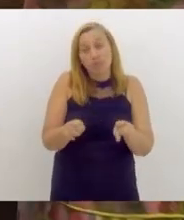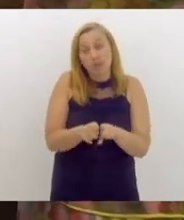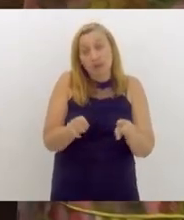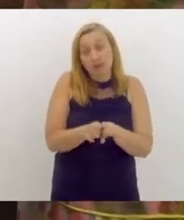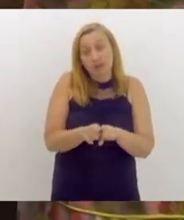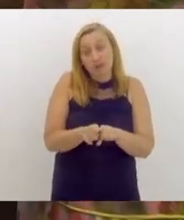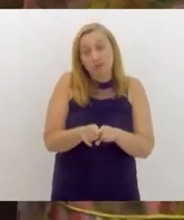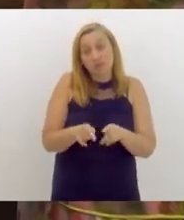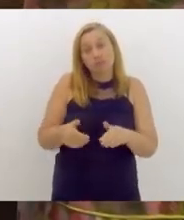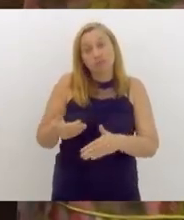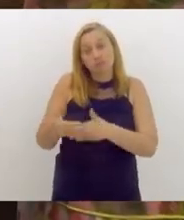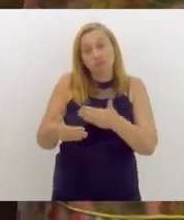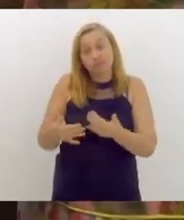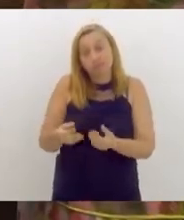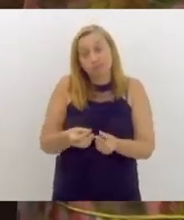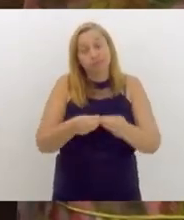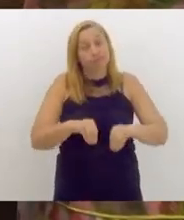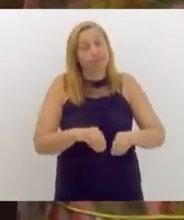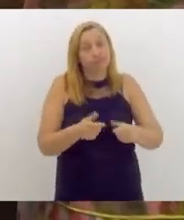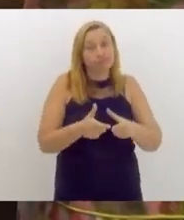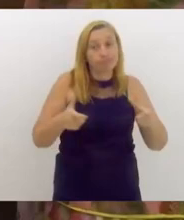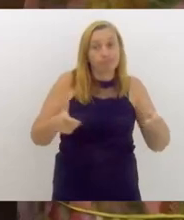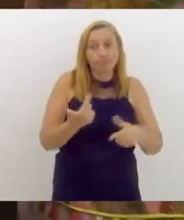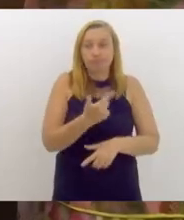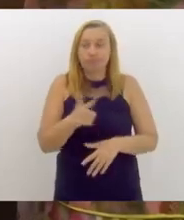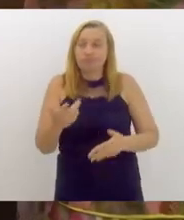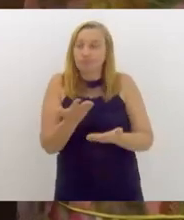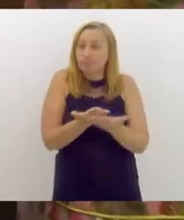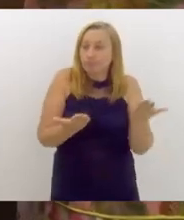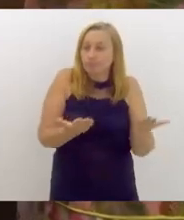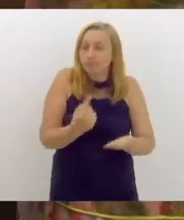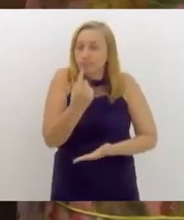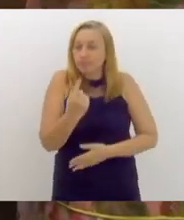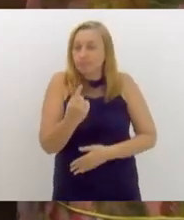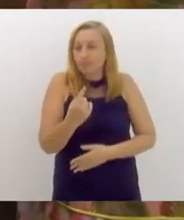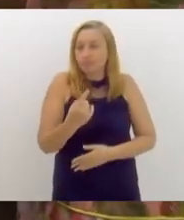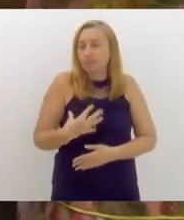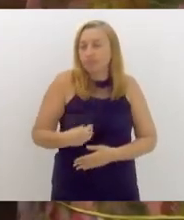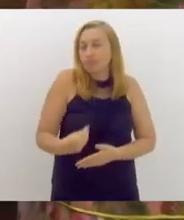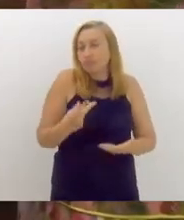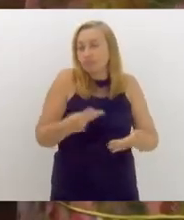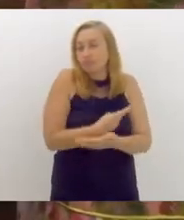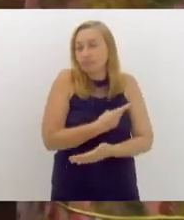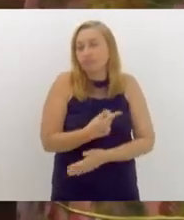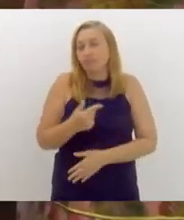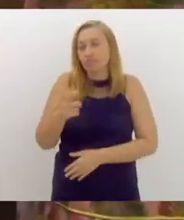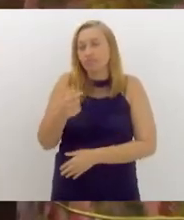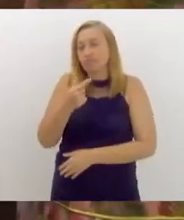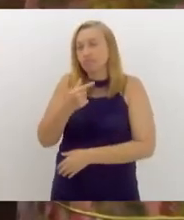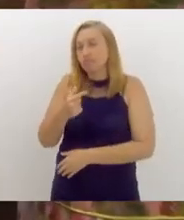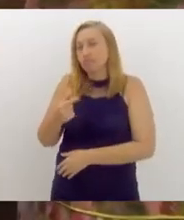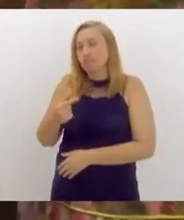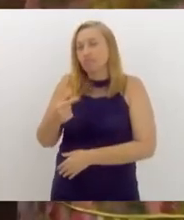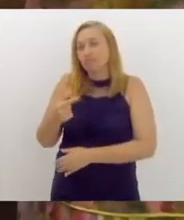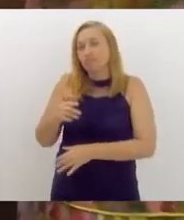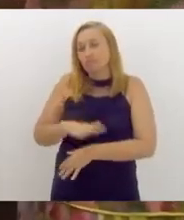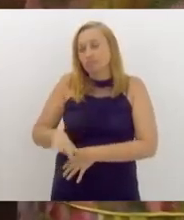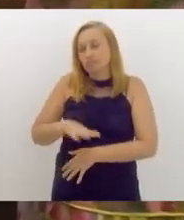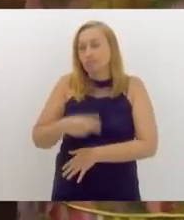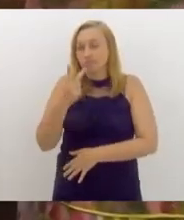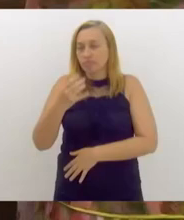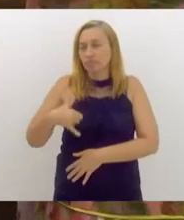num processo de prejuízo gigante quando não tem a perda de uma filha, como ocorreu com essa criança de 2 anos no